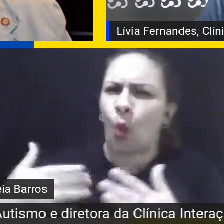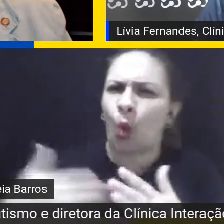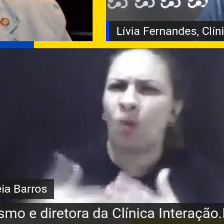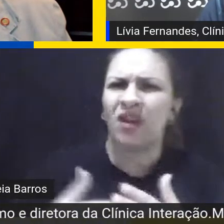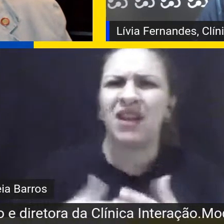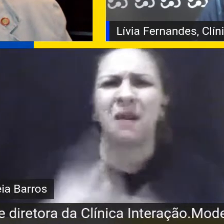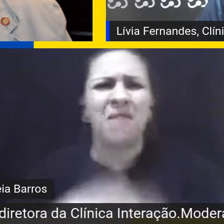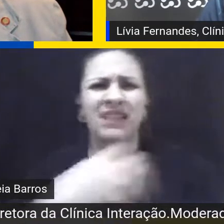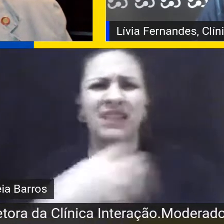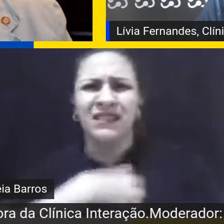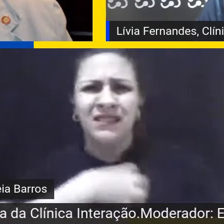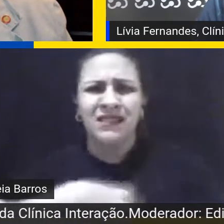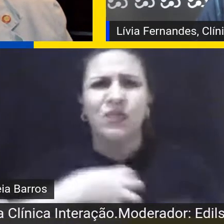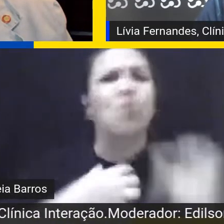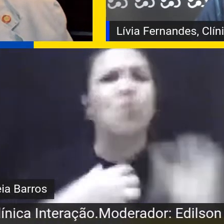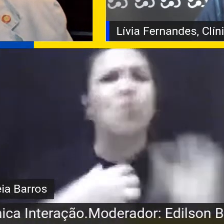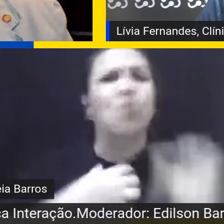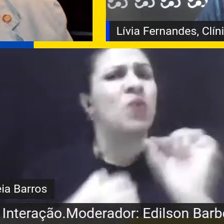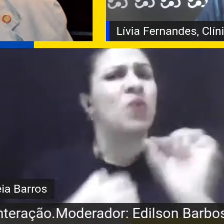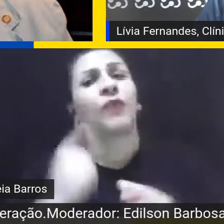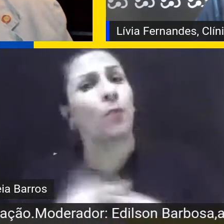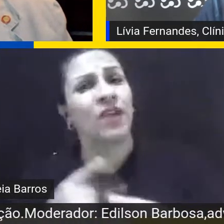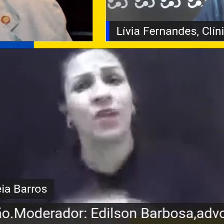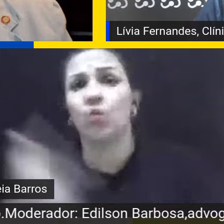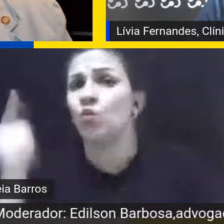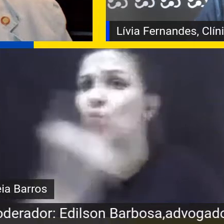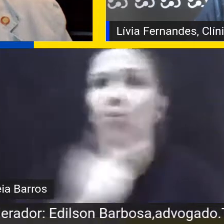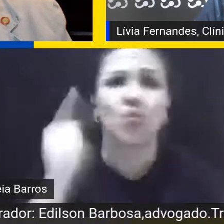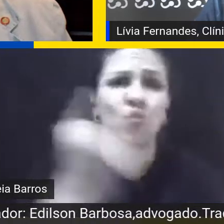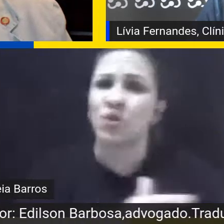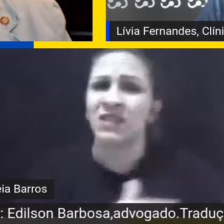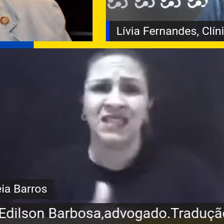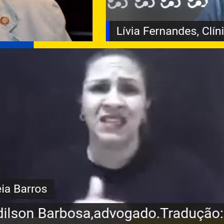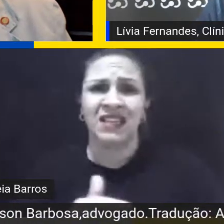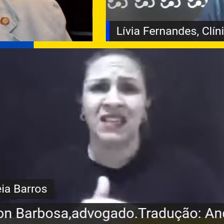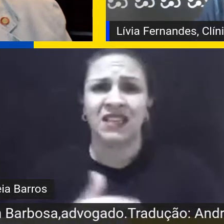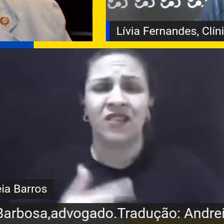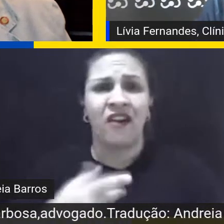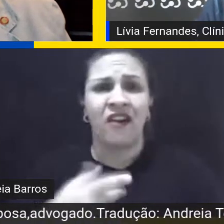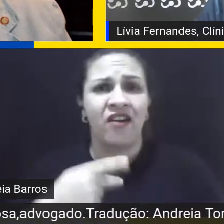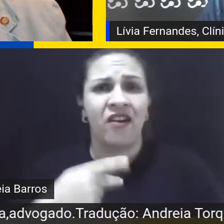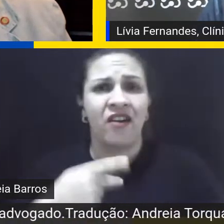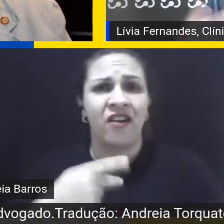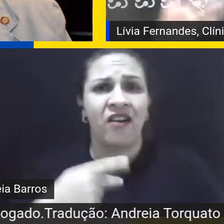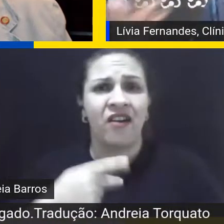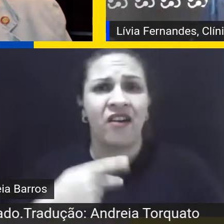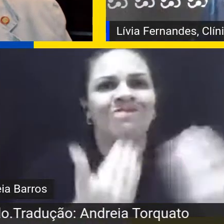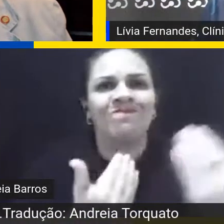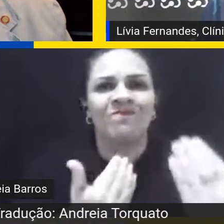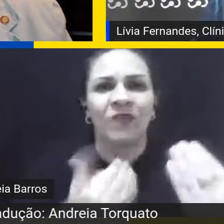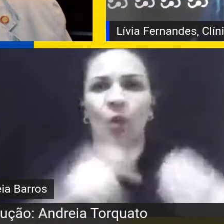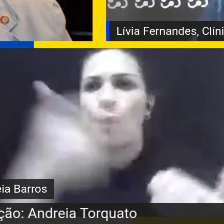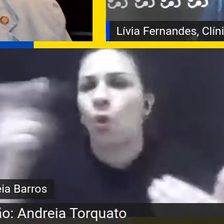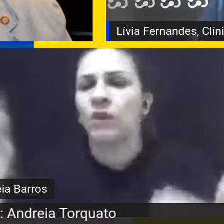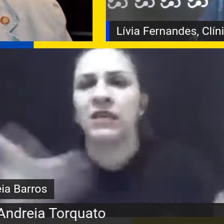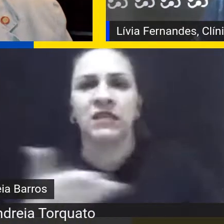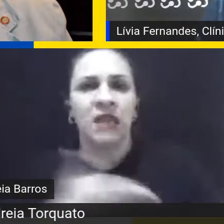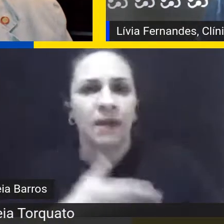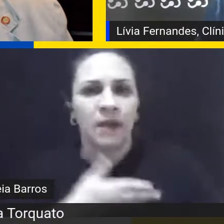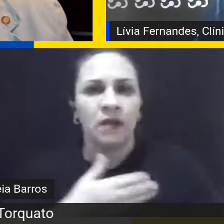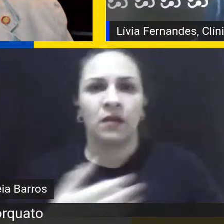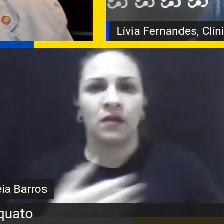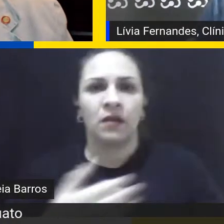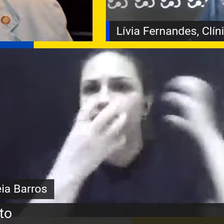a questão de não conseguir falar com os outros colegas. Então, a criança, ela fazia fono, ela tem